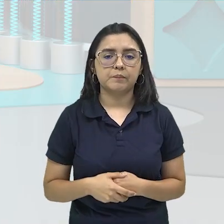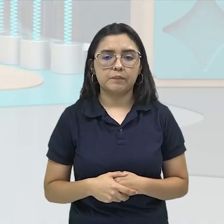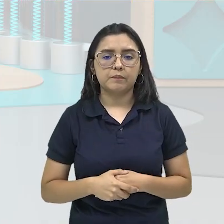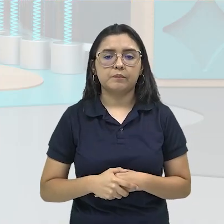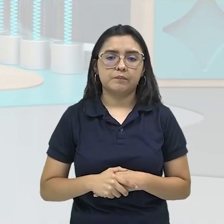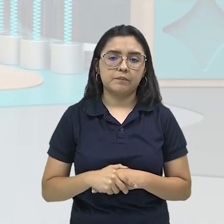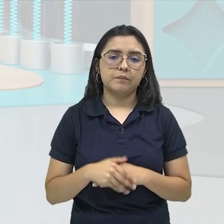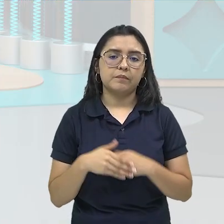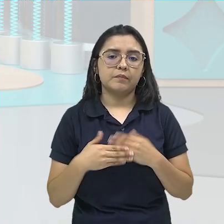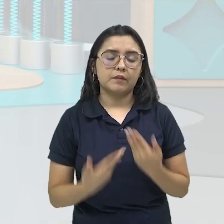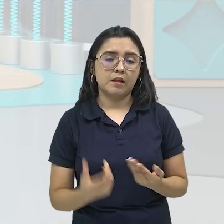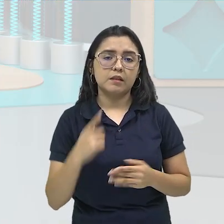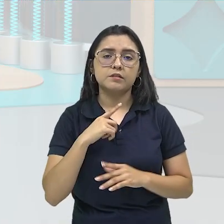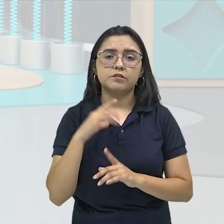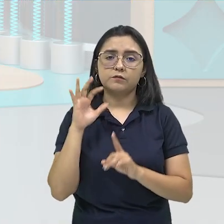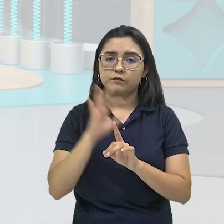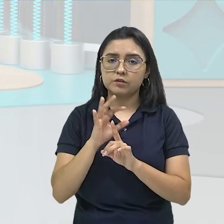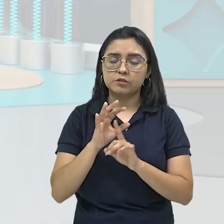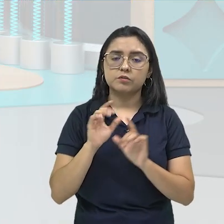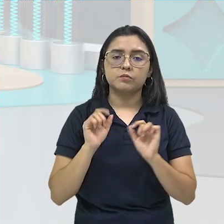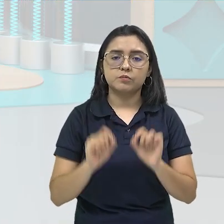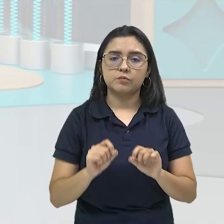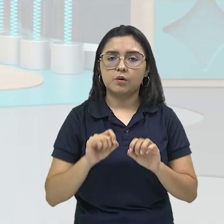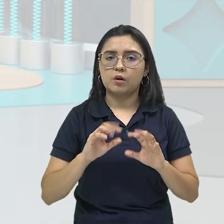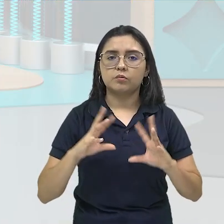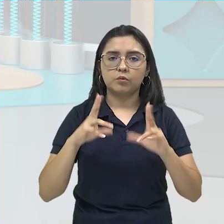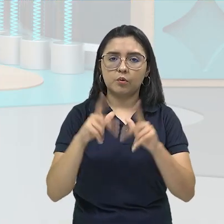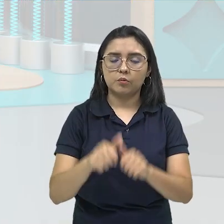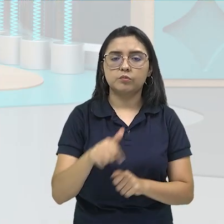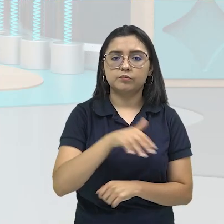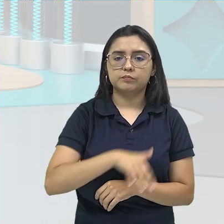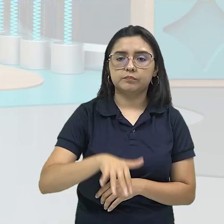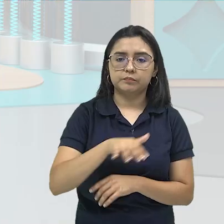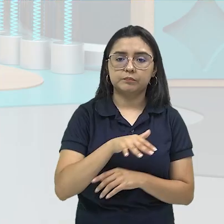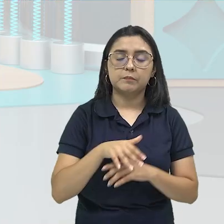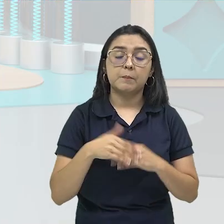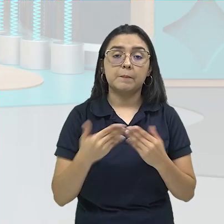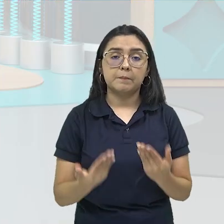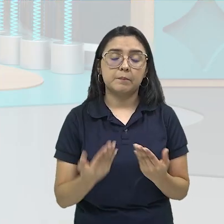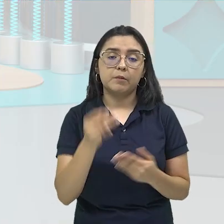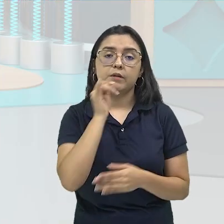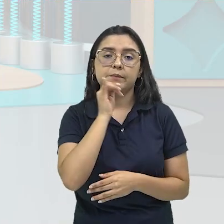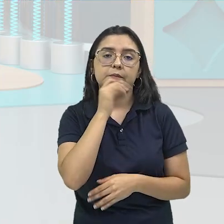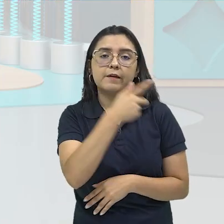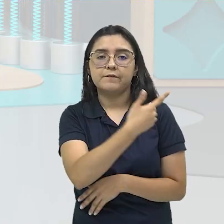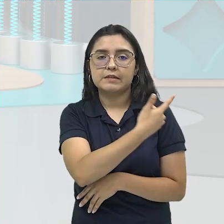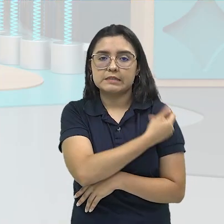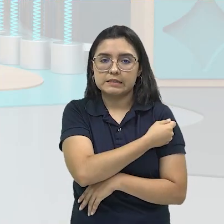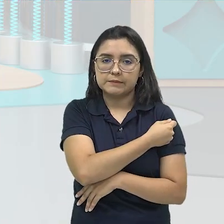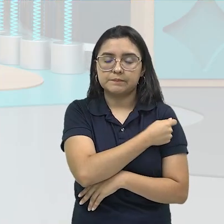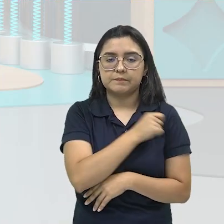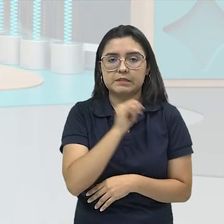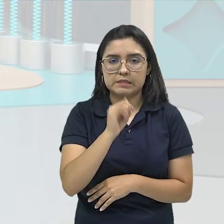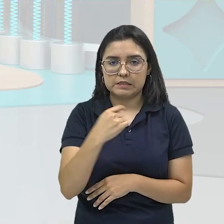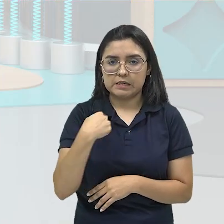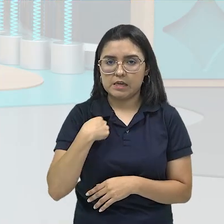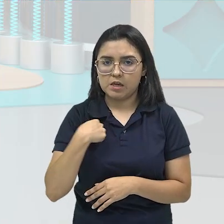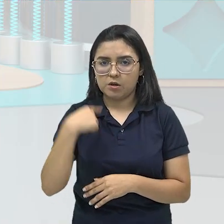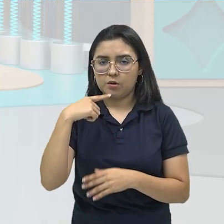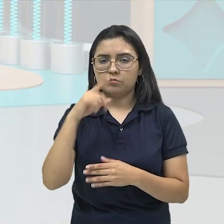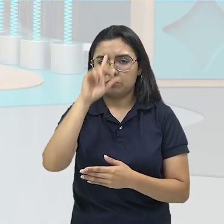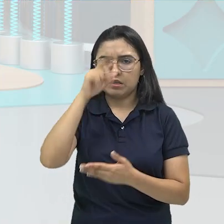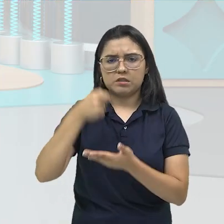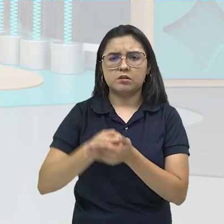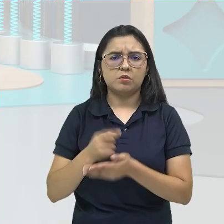só a mim como um conjunto coletivo, tá? Principalmente que a questão aí da vacina, por exemplo. Se eu decido não